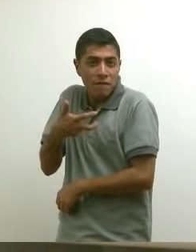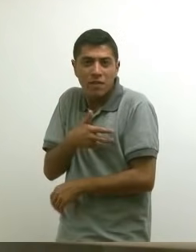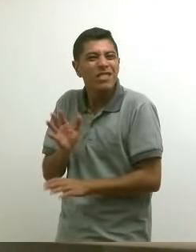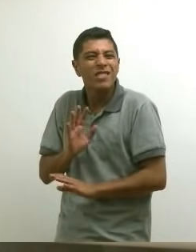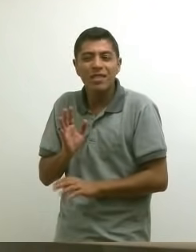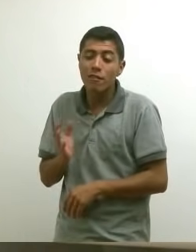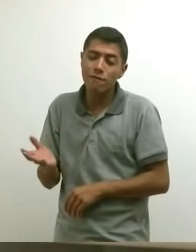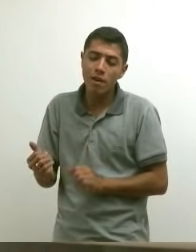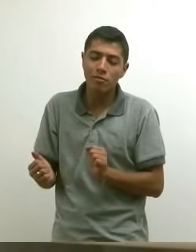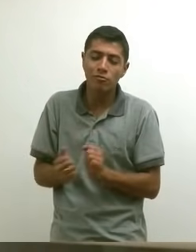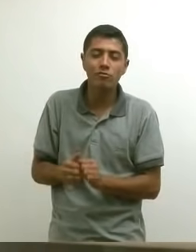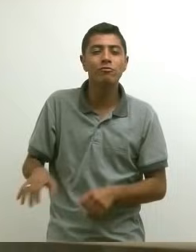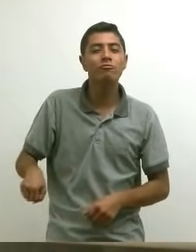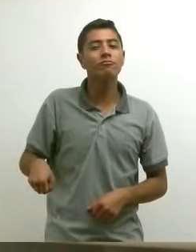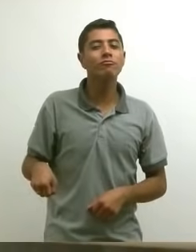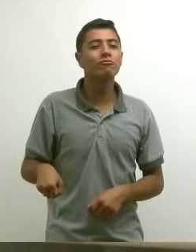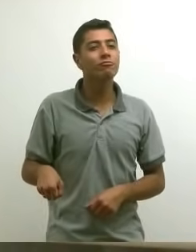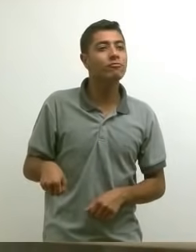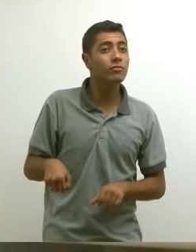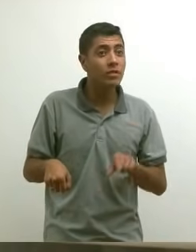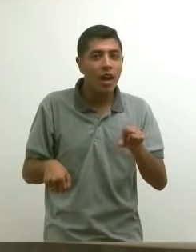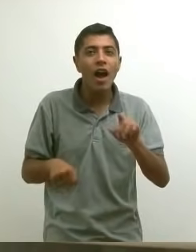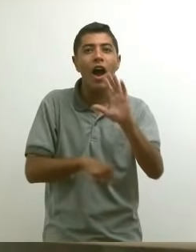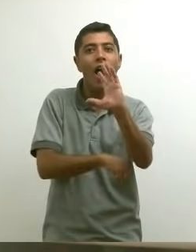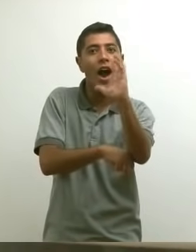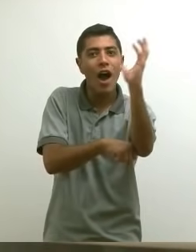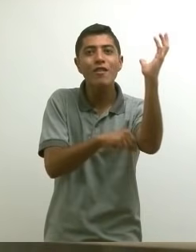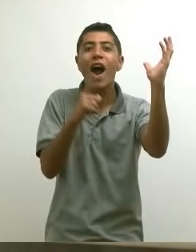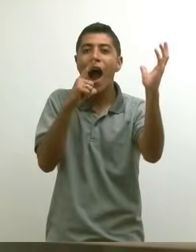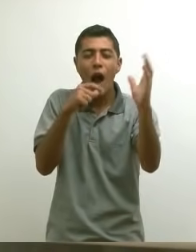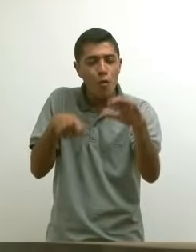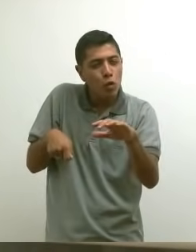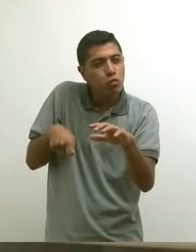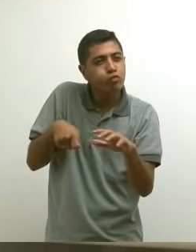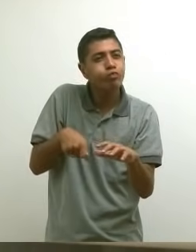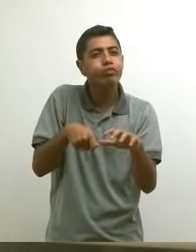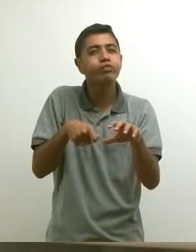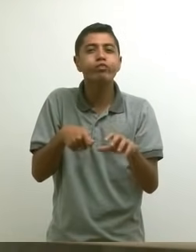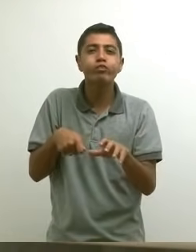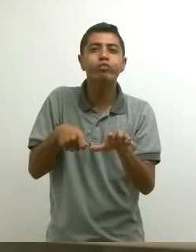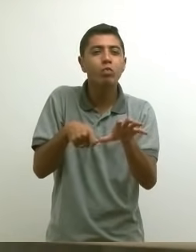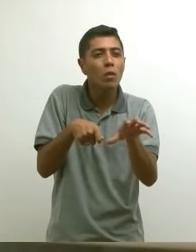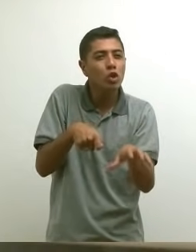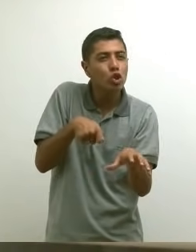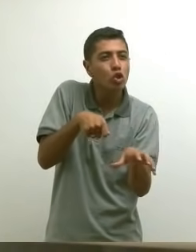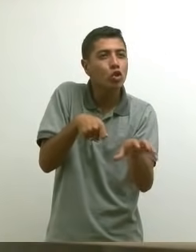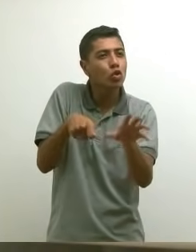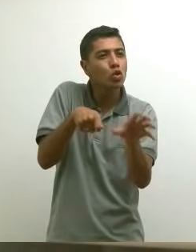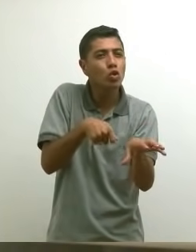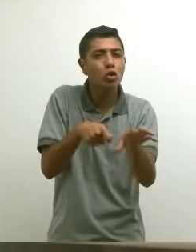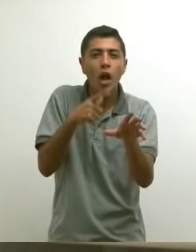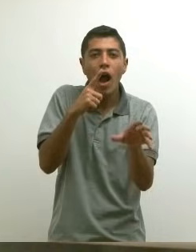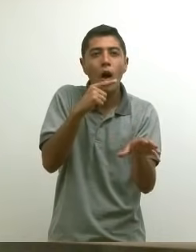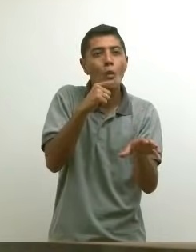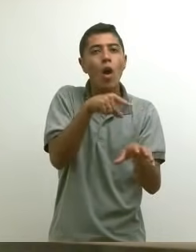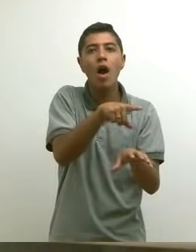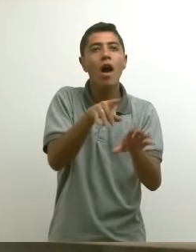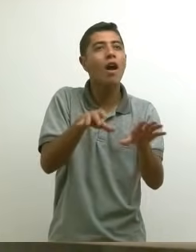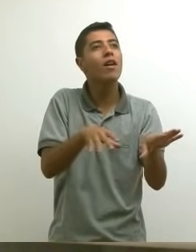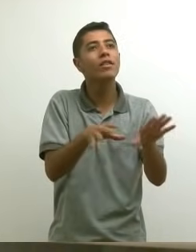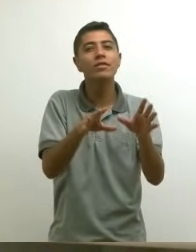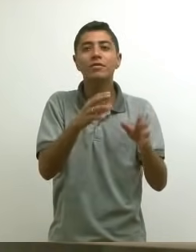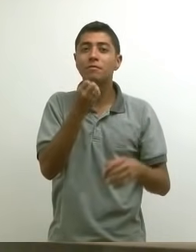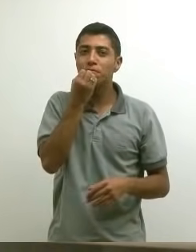a gente tem um projeto os cachorros com as crianças para acompanhar os exames o projeto